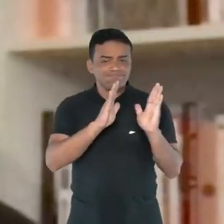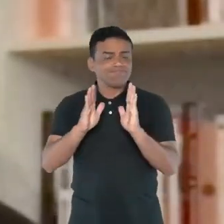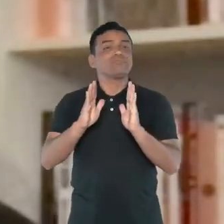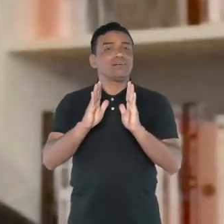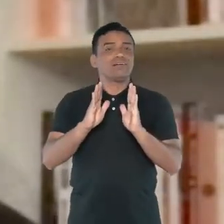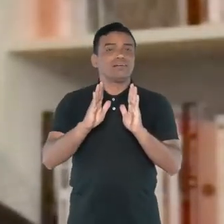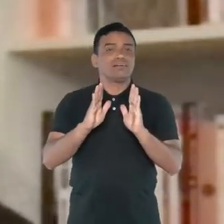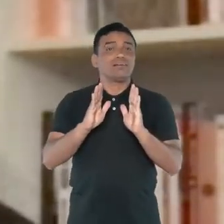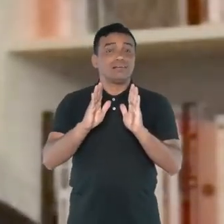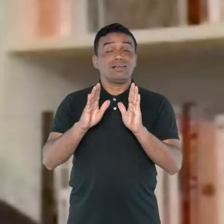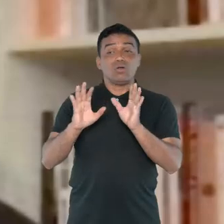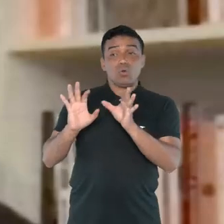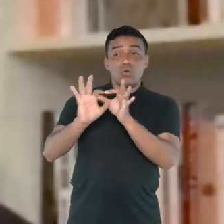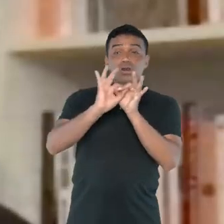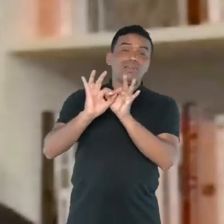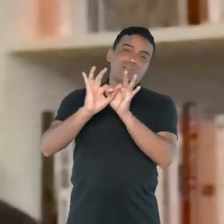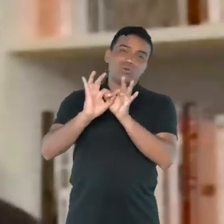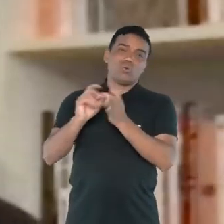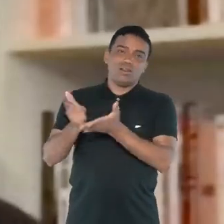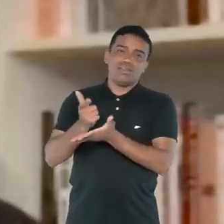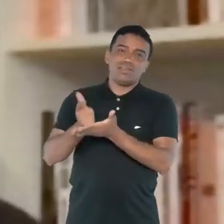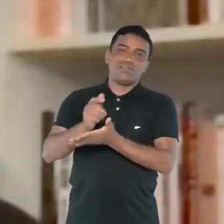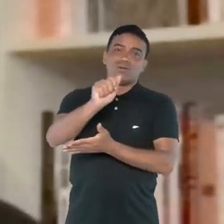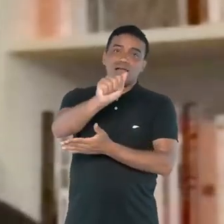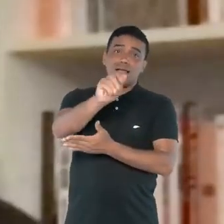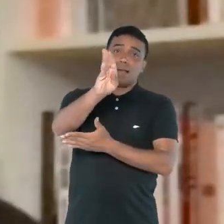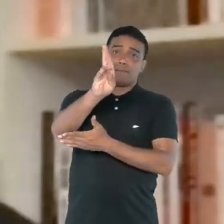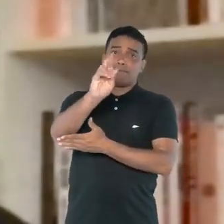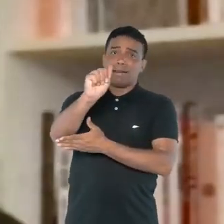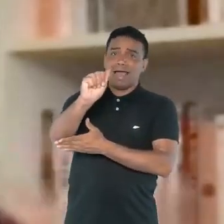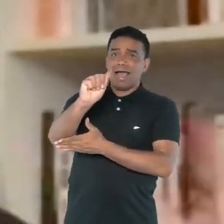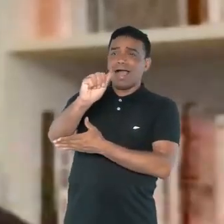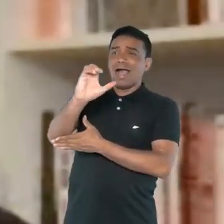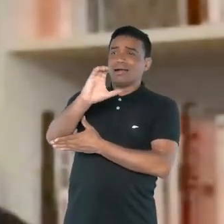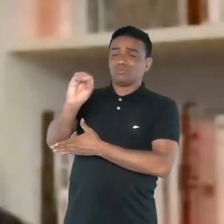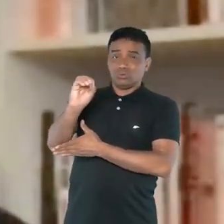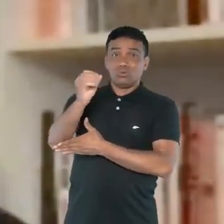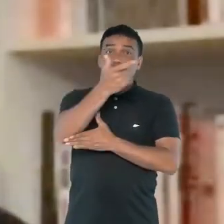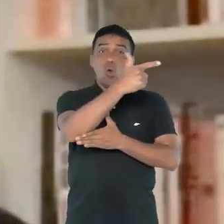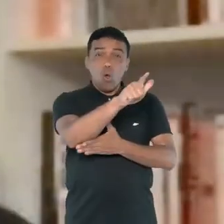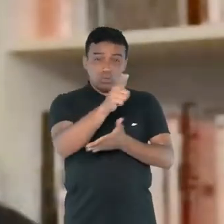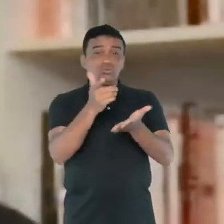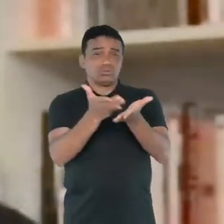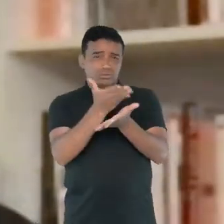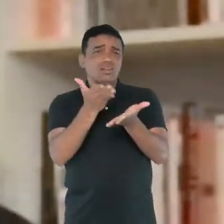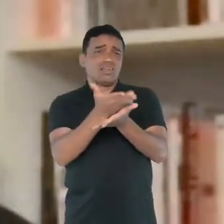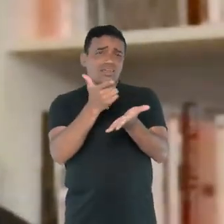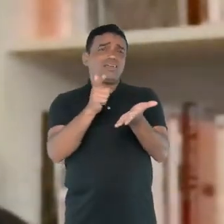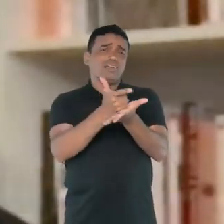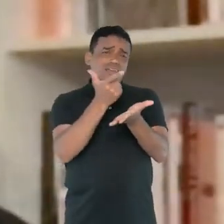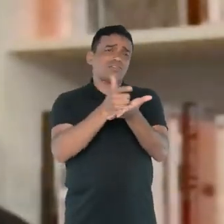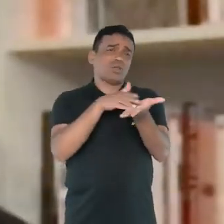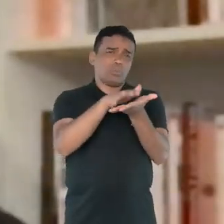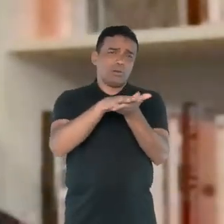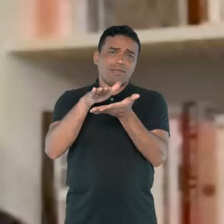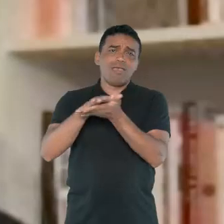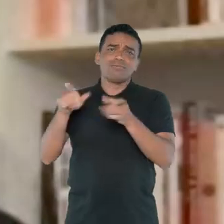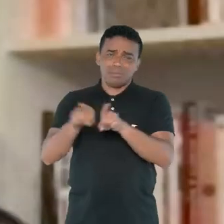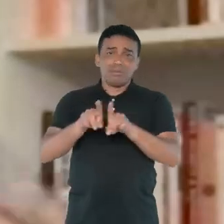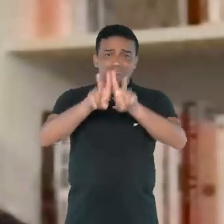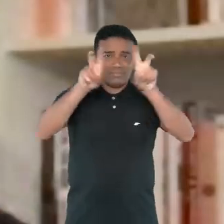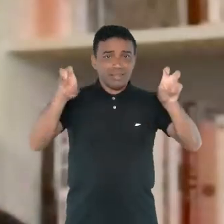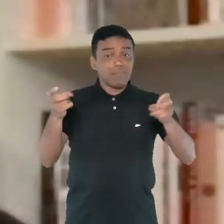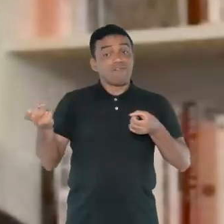neste livro Abraço. Surge também aqui, e devo dizer, até noutros livros que publiquei, de certa forma, esse